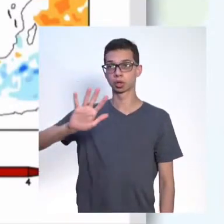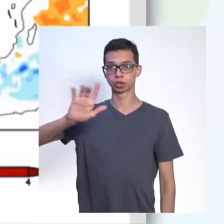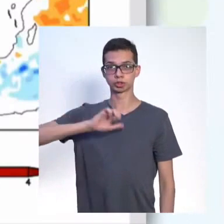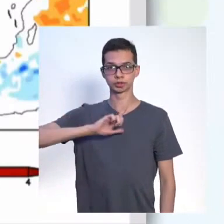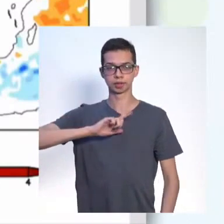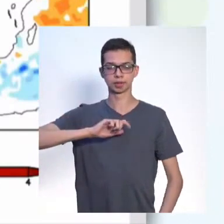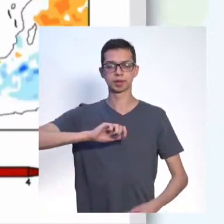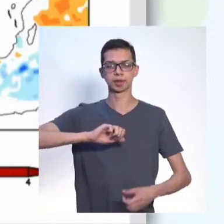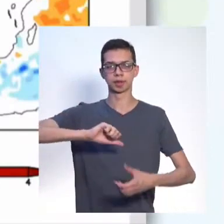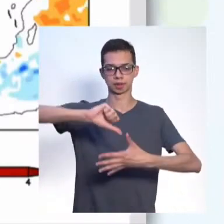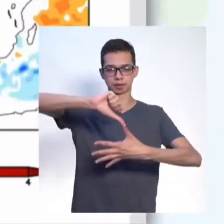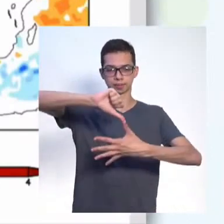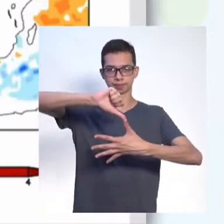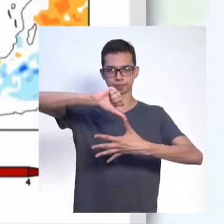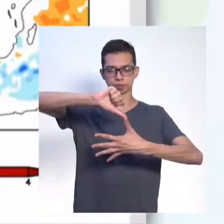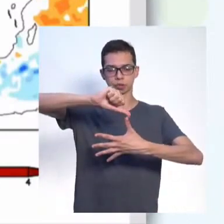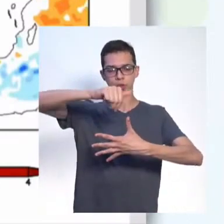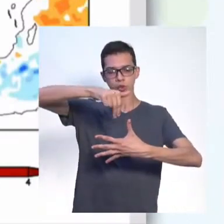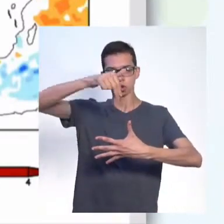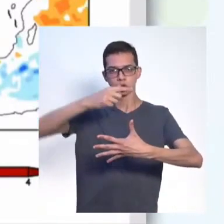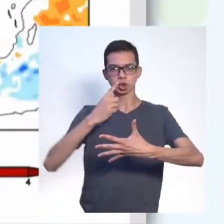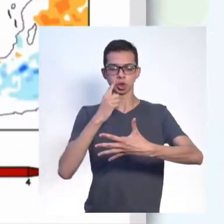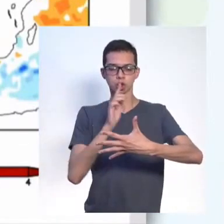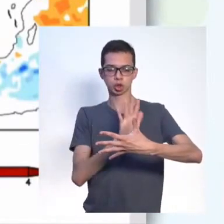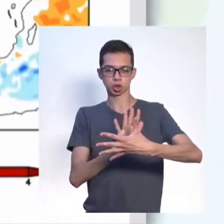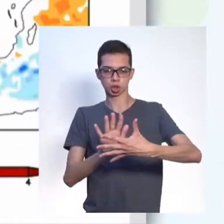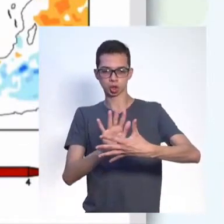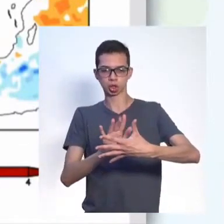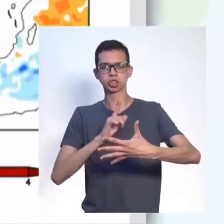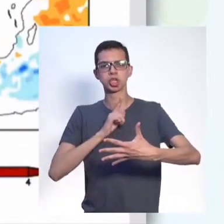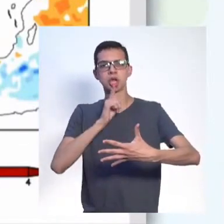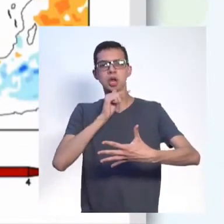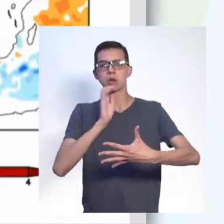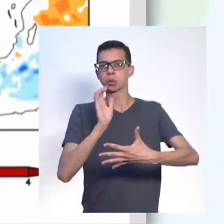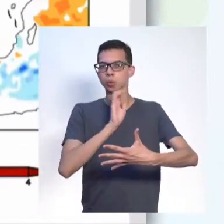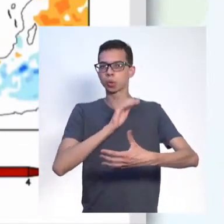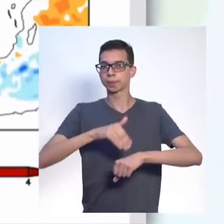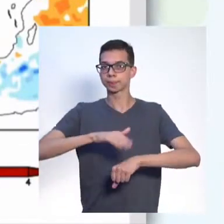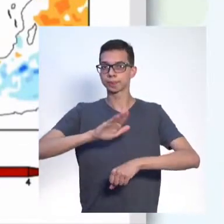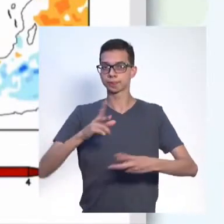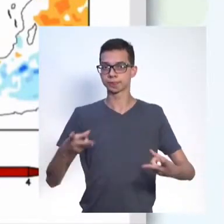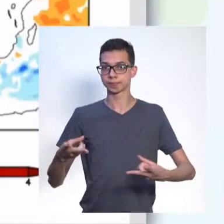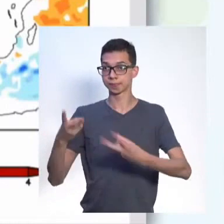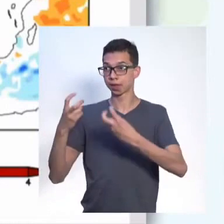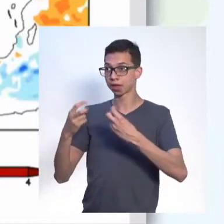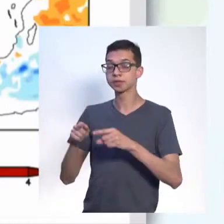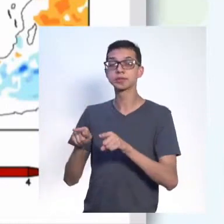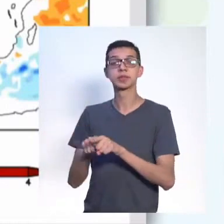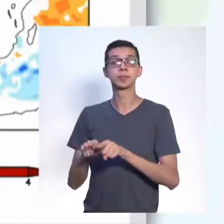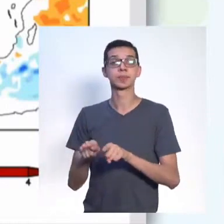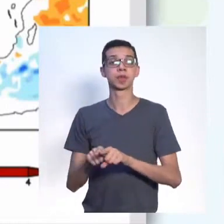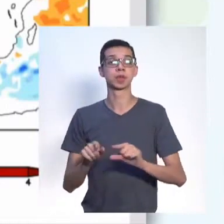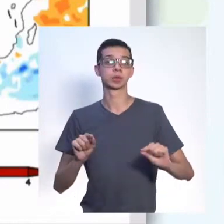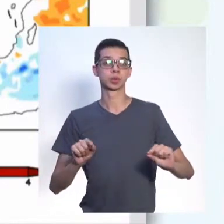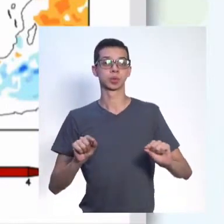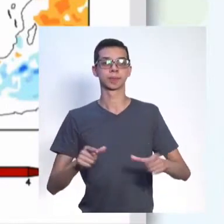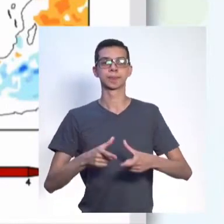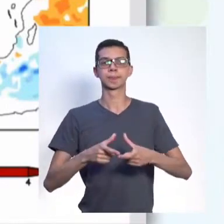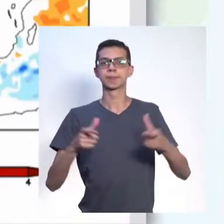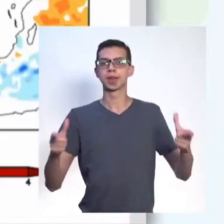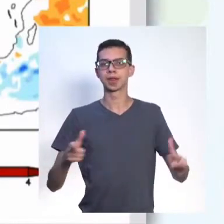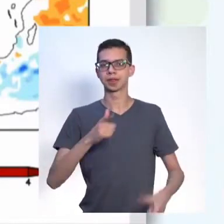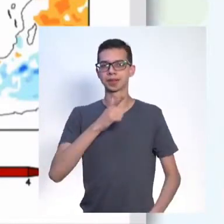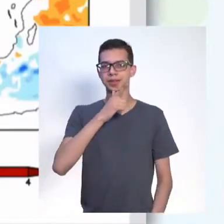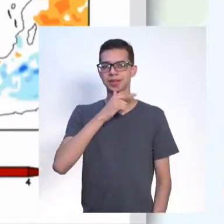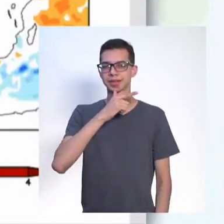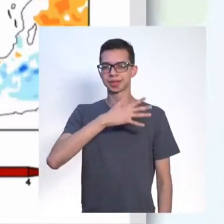geral, a gente observa essa condição de águas mais aquecidas em relação à climatologia. Já na maior parte do Oceano